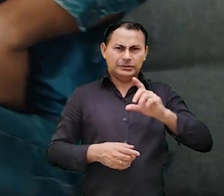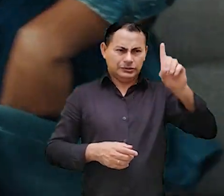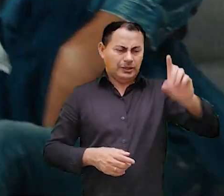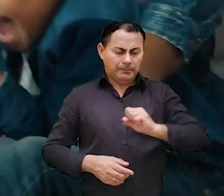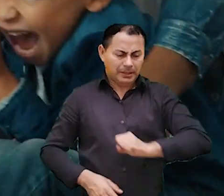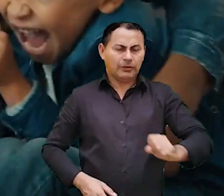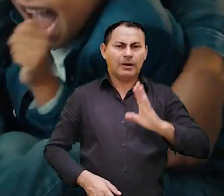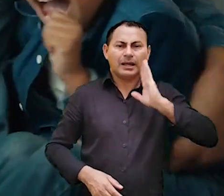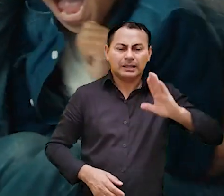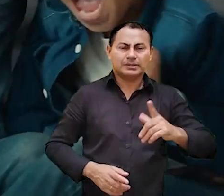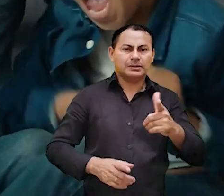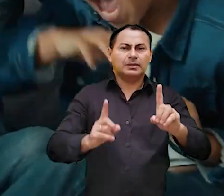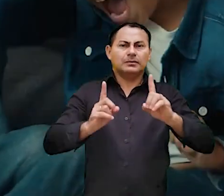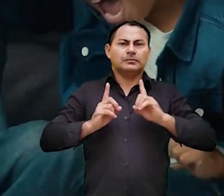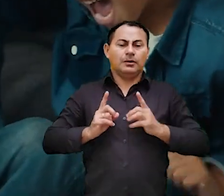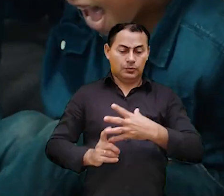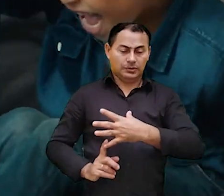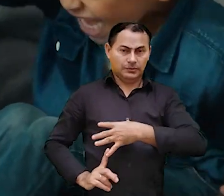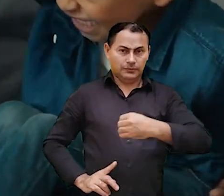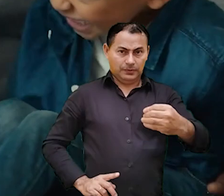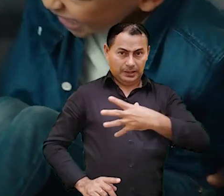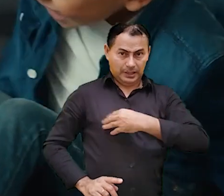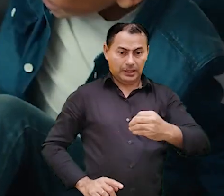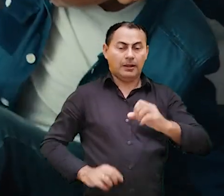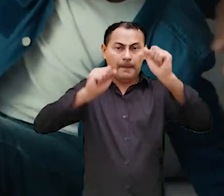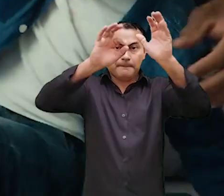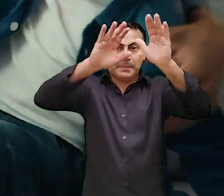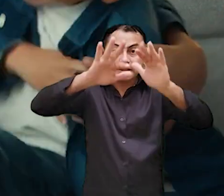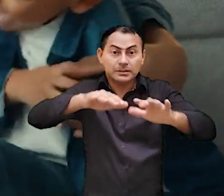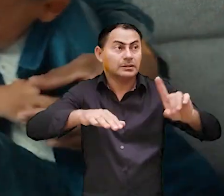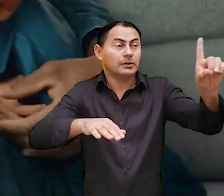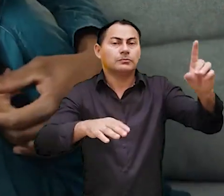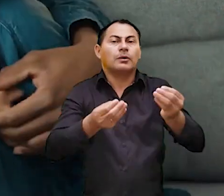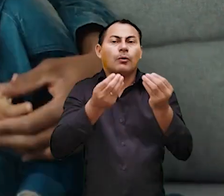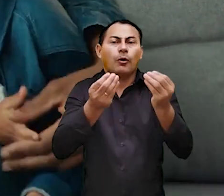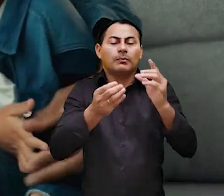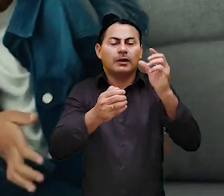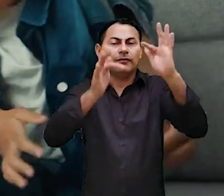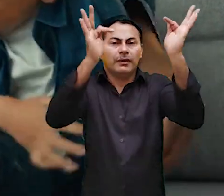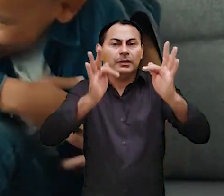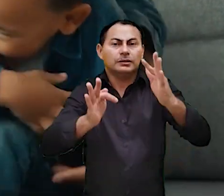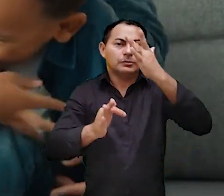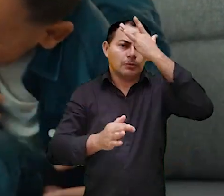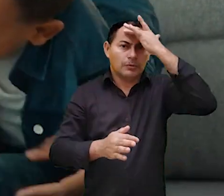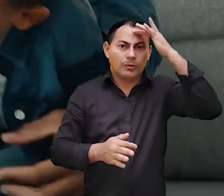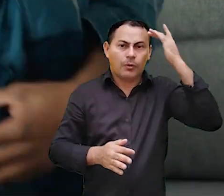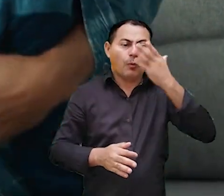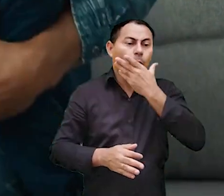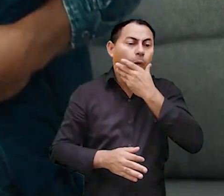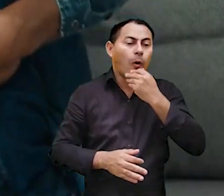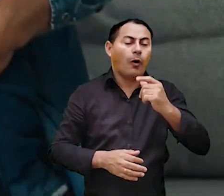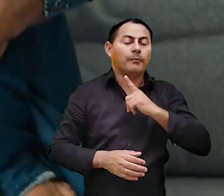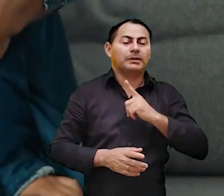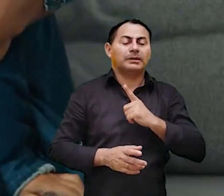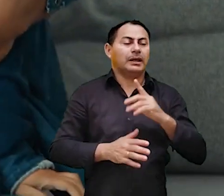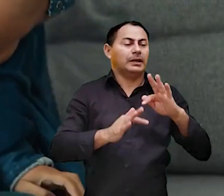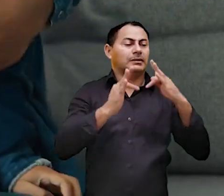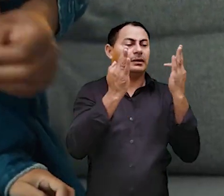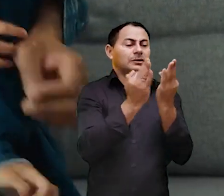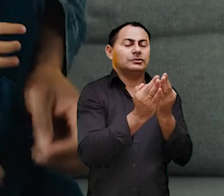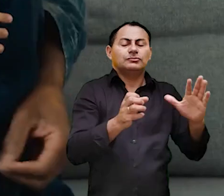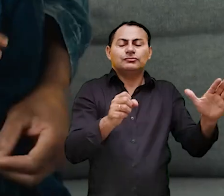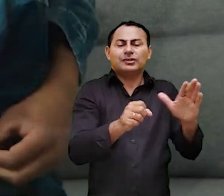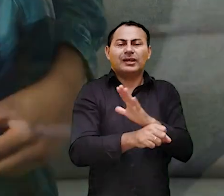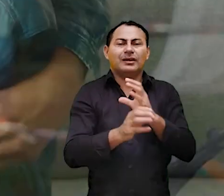tem o direito de matar uma criança indefesa? Os filhos são uma grande bênção de Deus. Como é feliz o homem que tem a sua